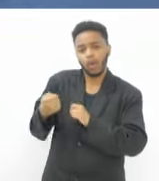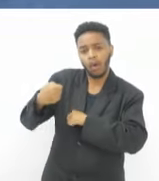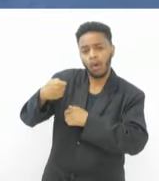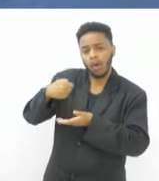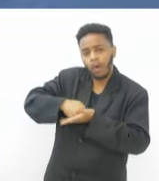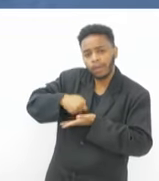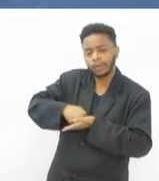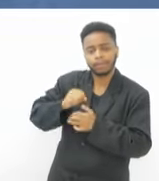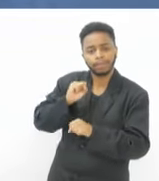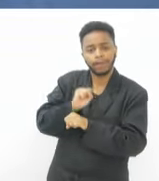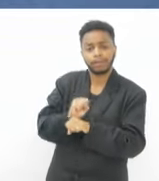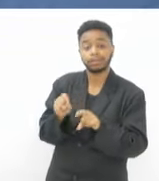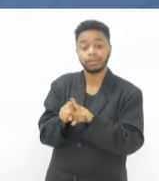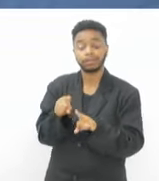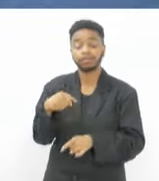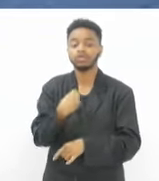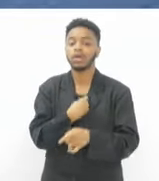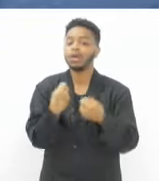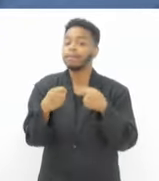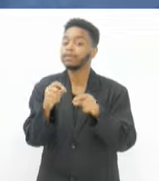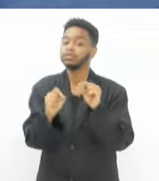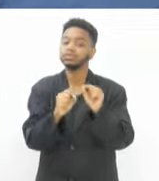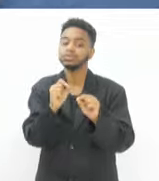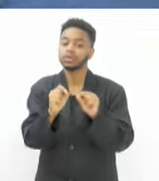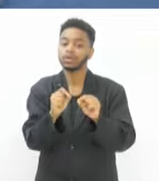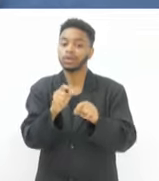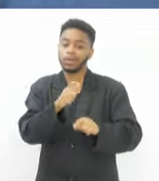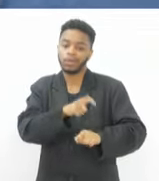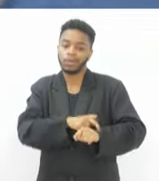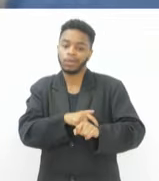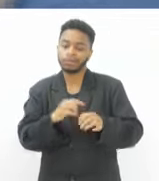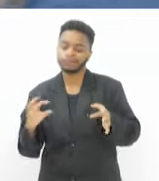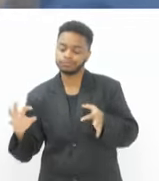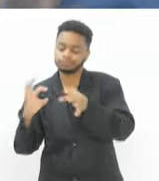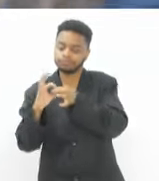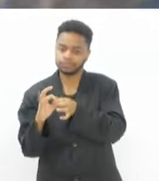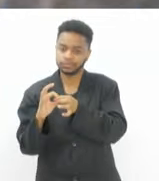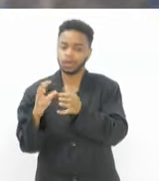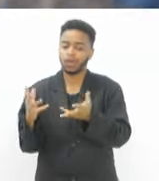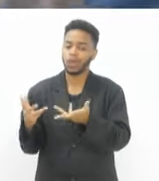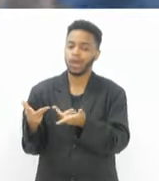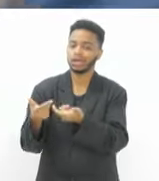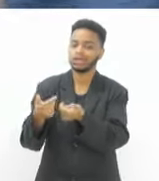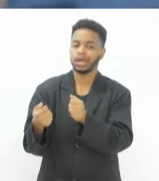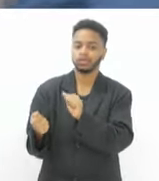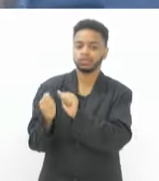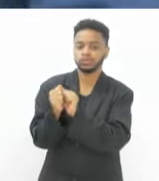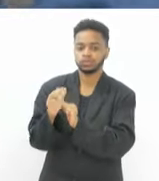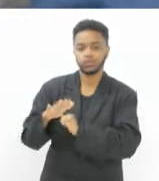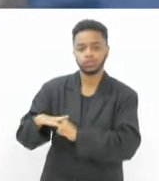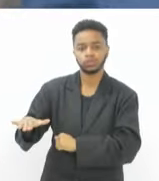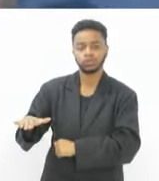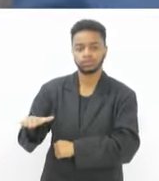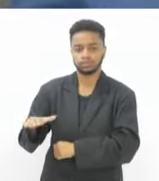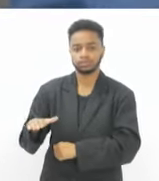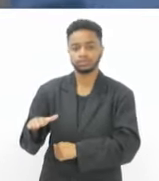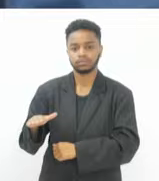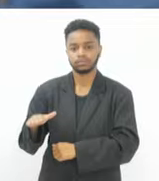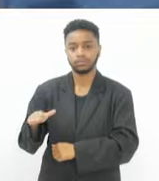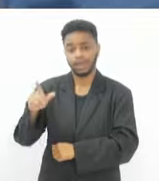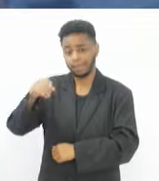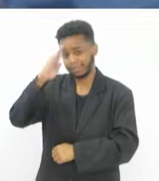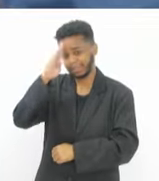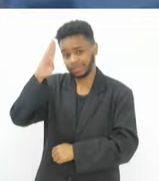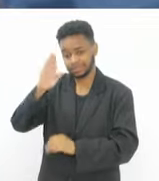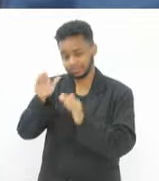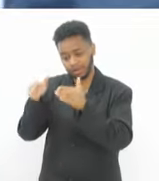e a gente precisa colocar esse tempo de conexão, esse tempo de qualidade com as crianças como uma